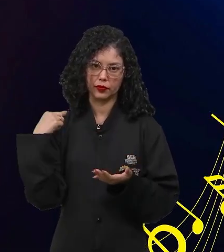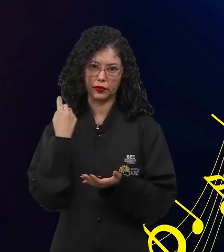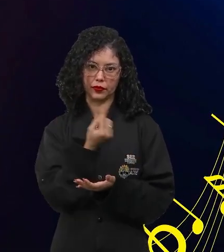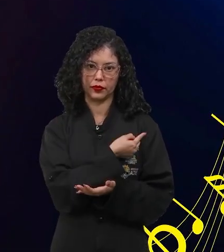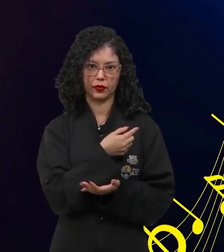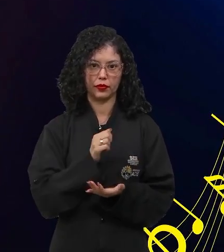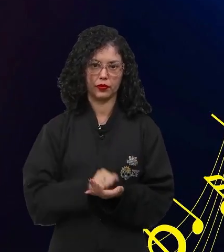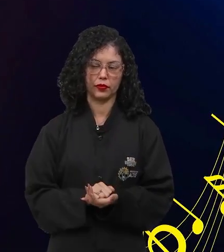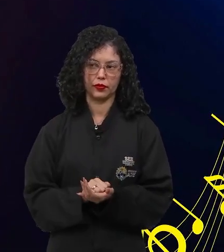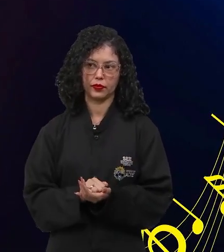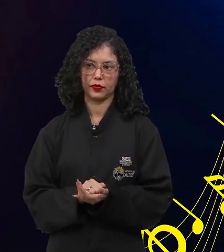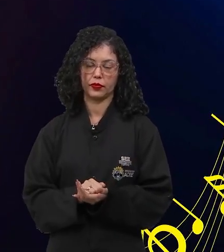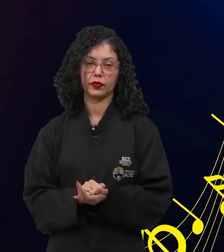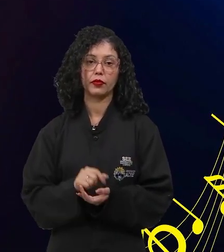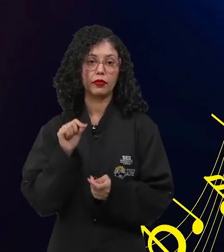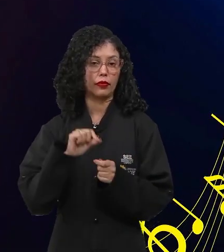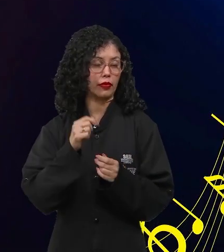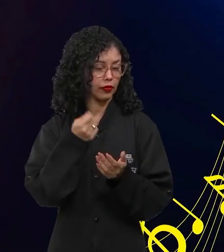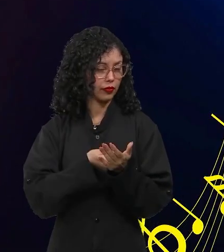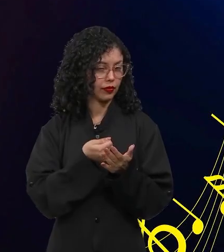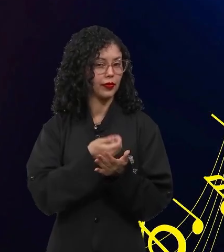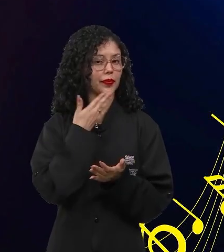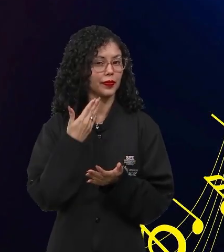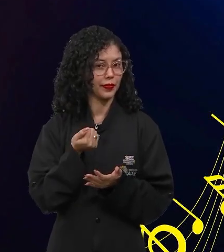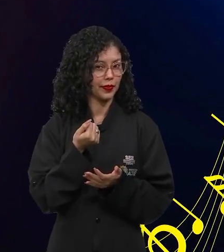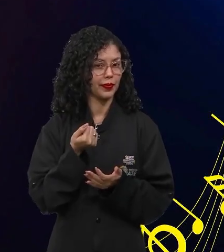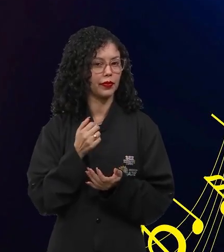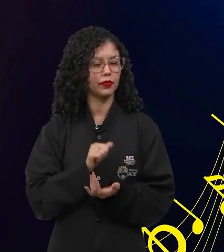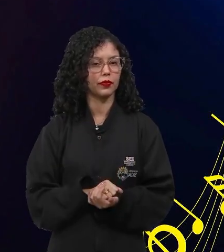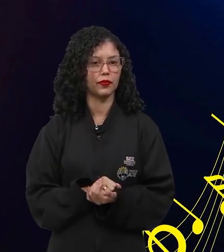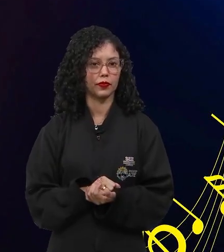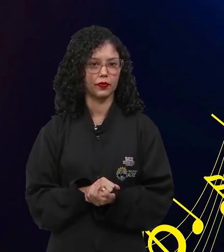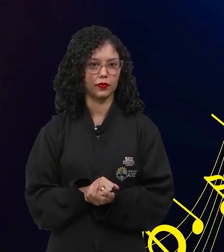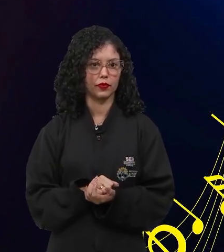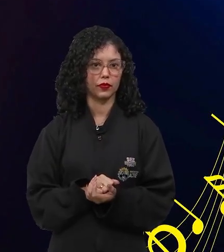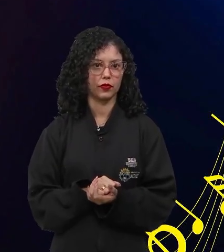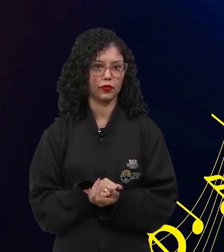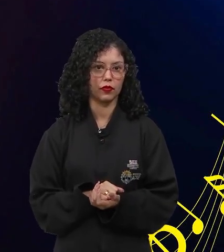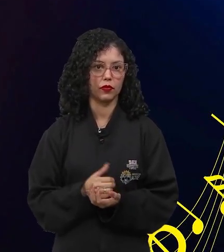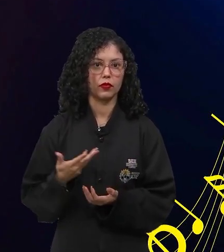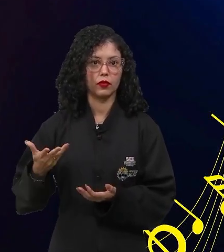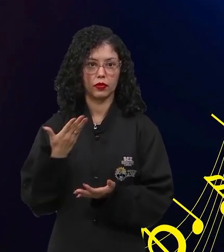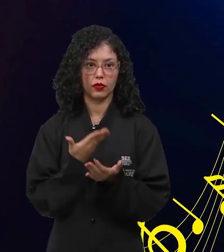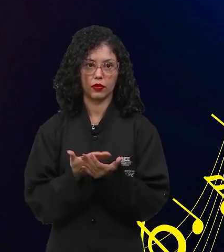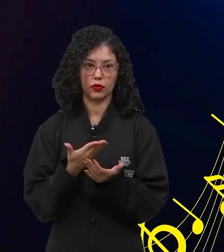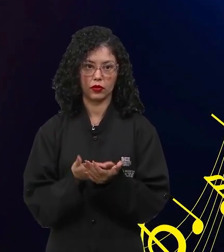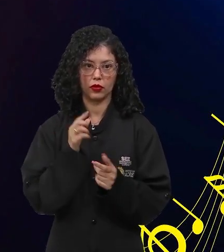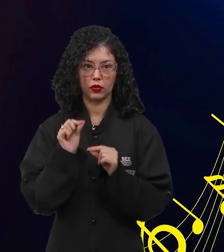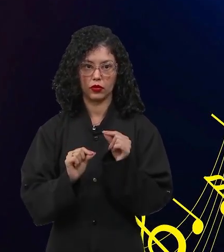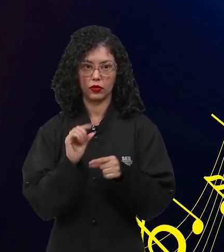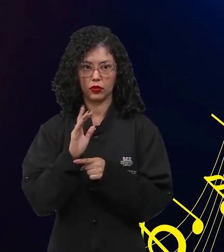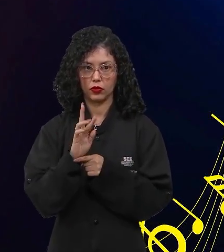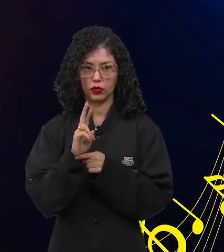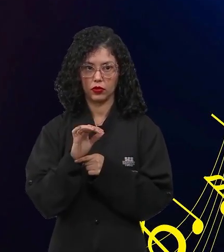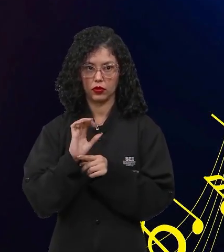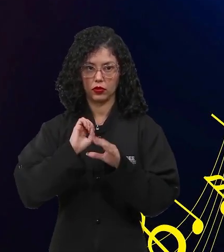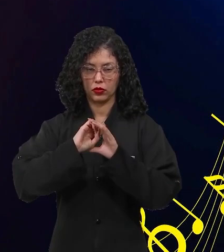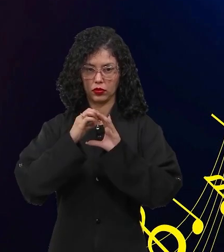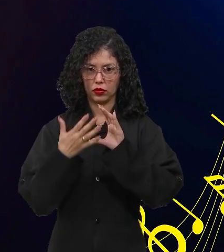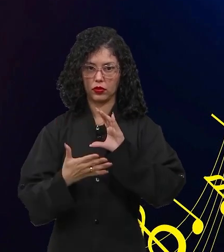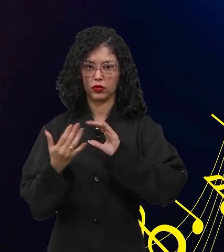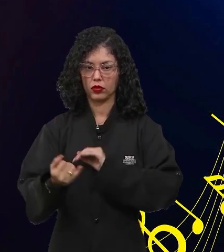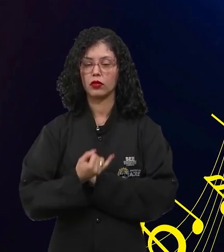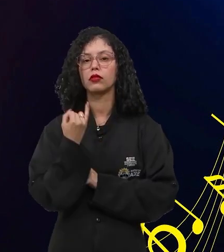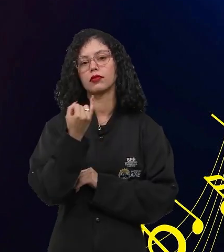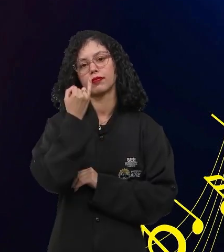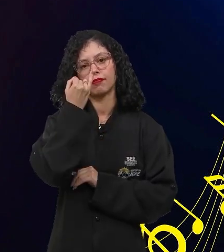nossa atividade para poder reforçar um pouco o que a gente aprendeu, tá bom? Olha aí, com base na aula, o que é o